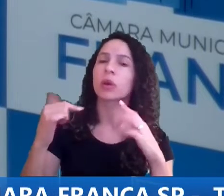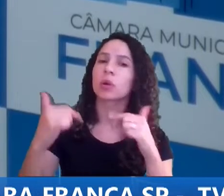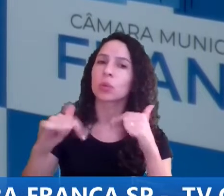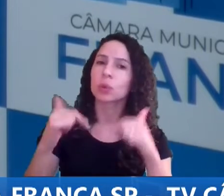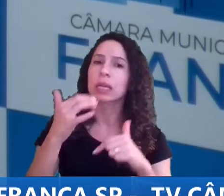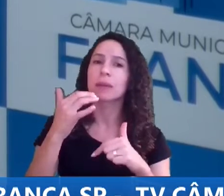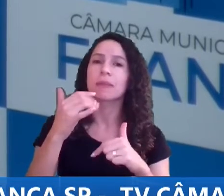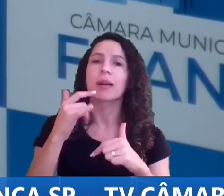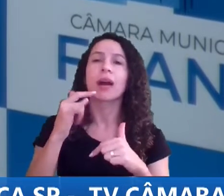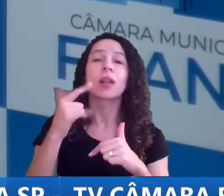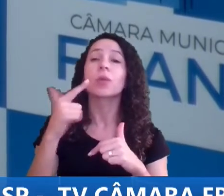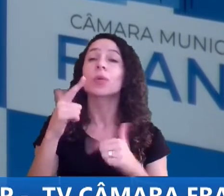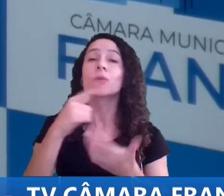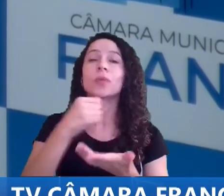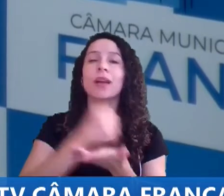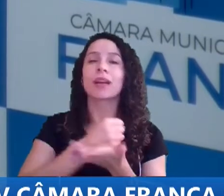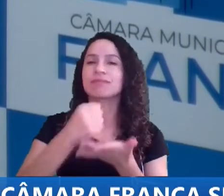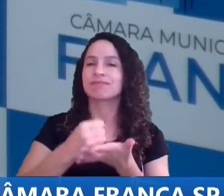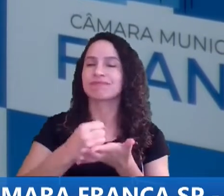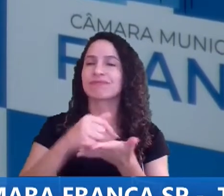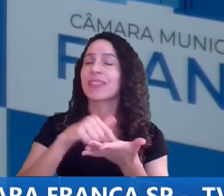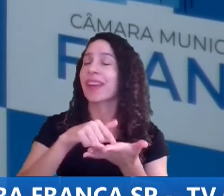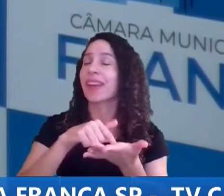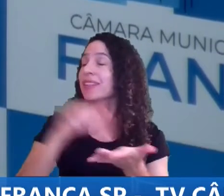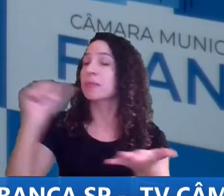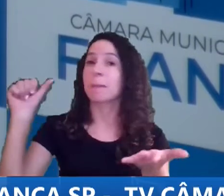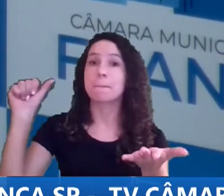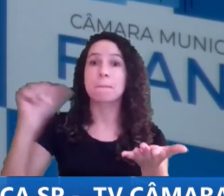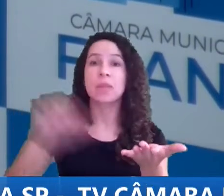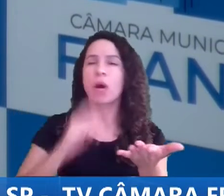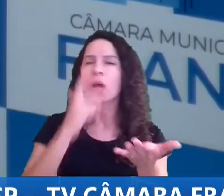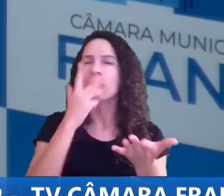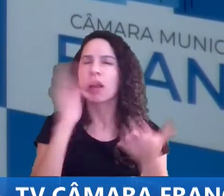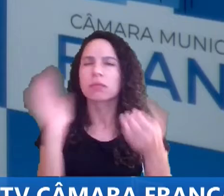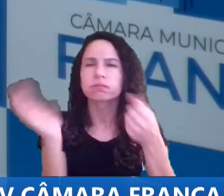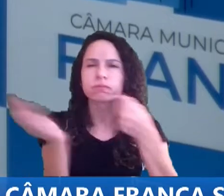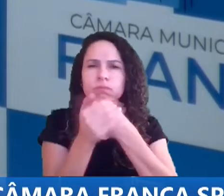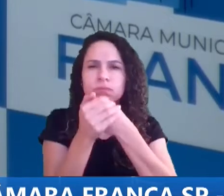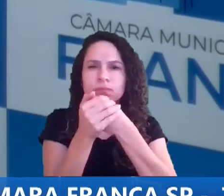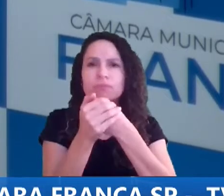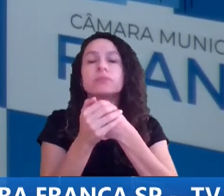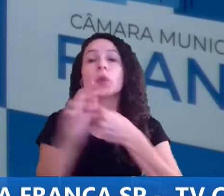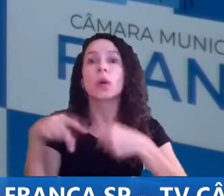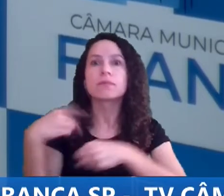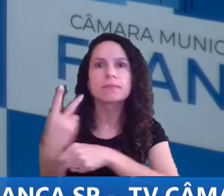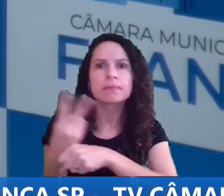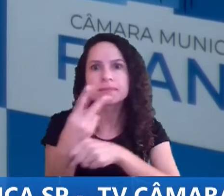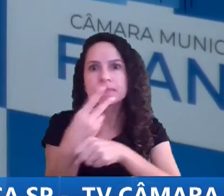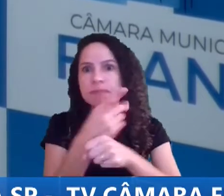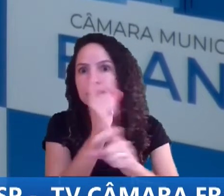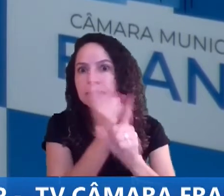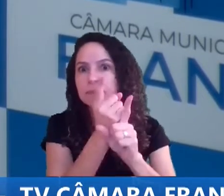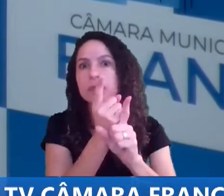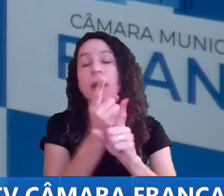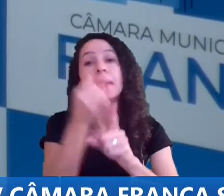informal, né, que esse às vezes chega a ser invisível e a gente precisa procurar para combater, para prevenir principalmente essa